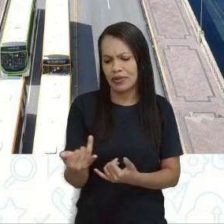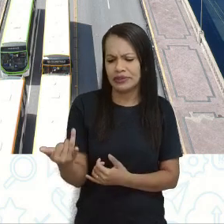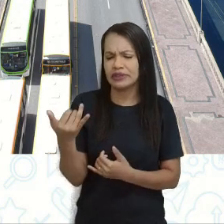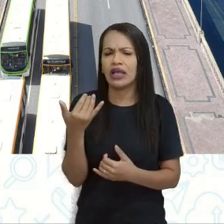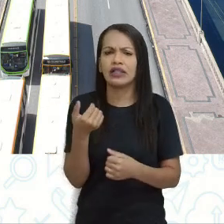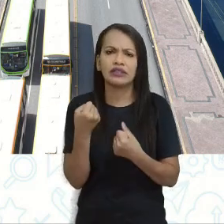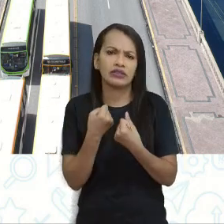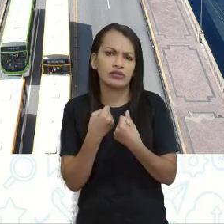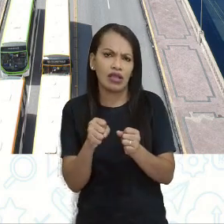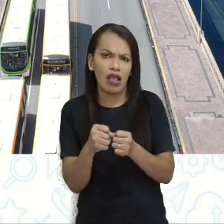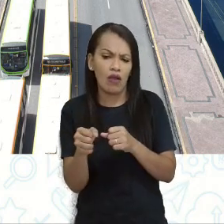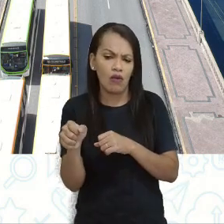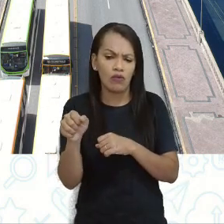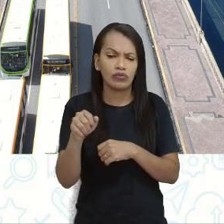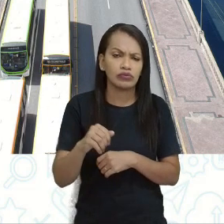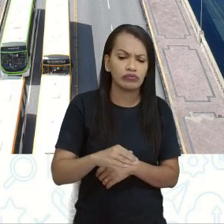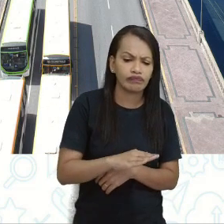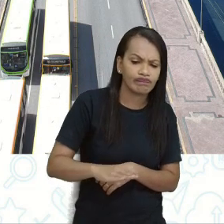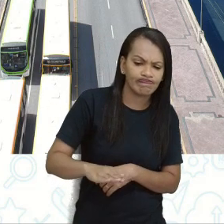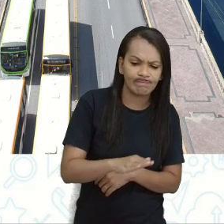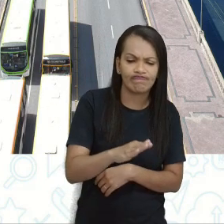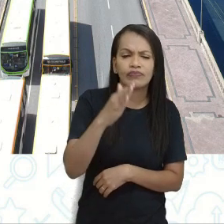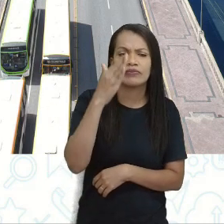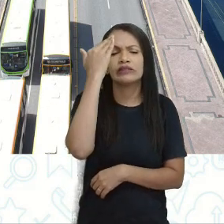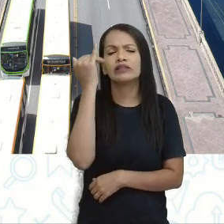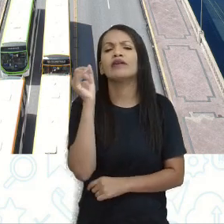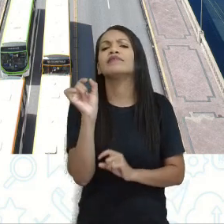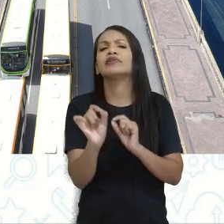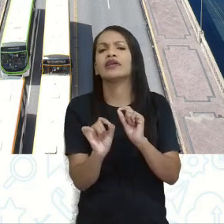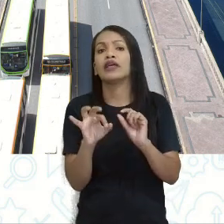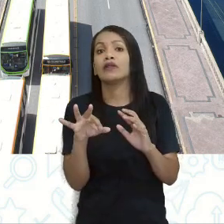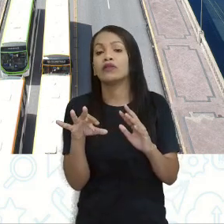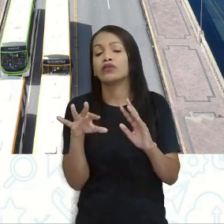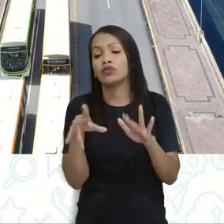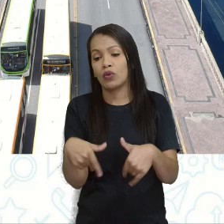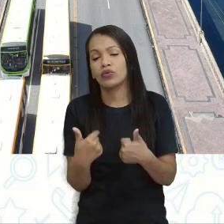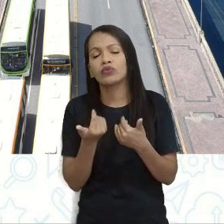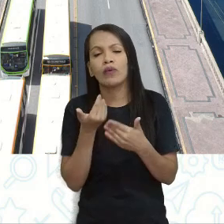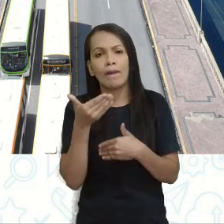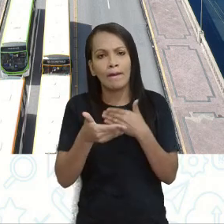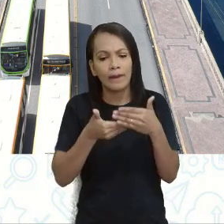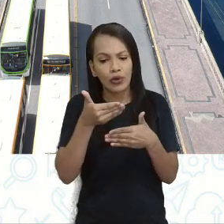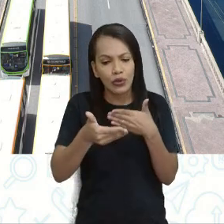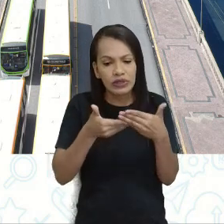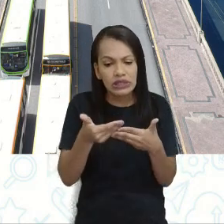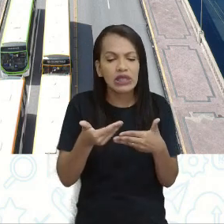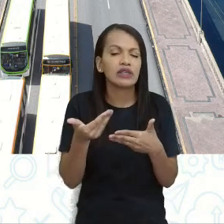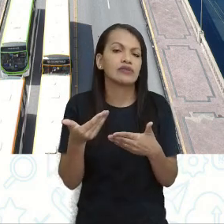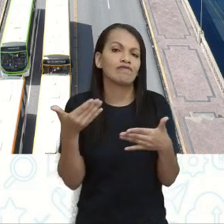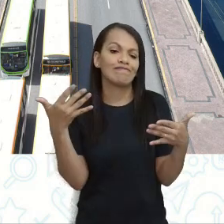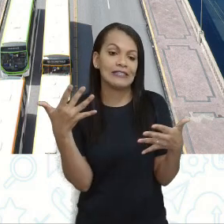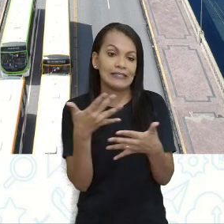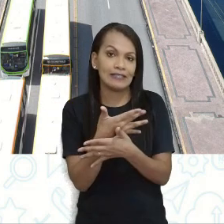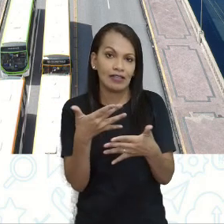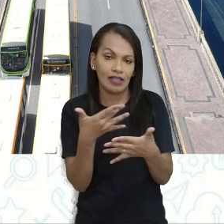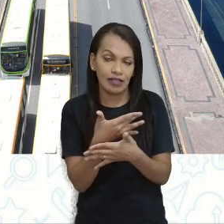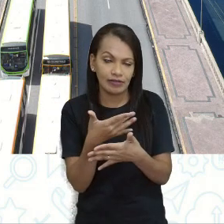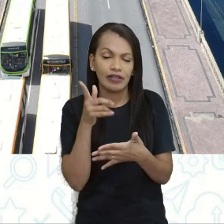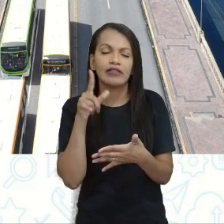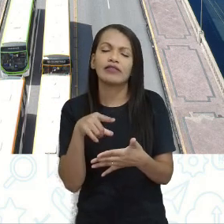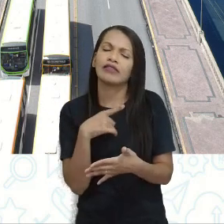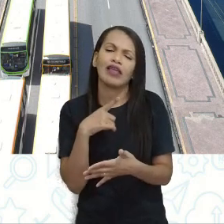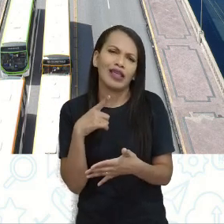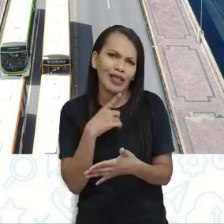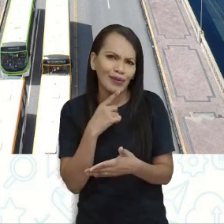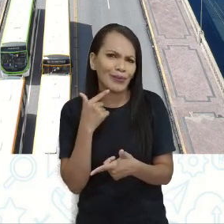o asfalto. A gente sabe que todo o processo de urbanização, ele vem, né, com uns